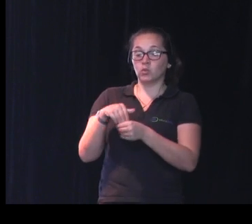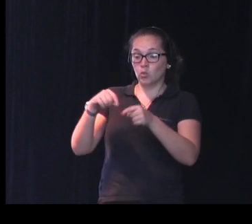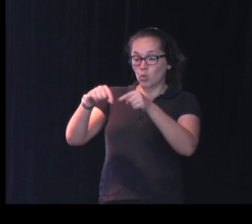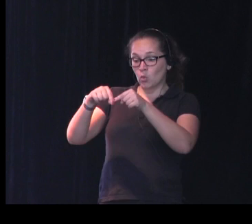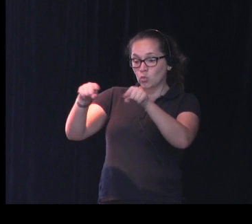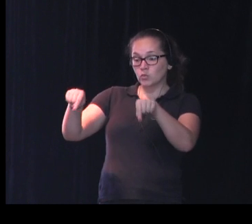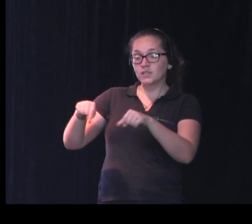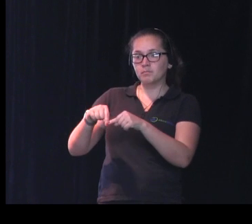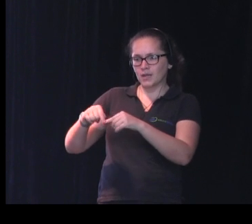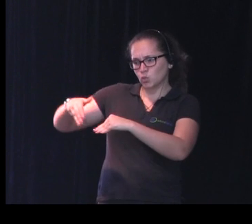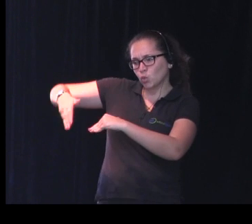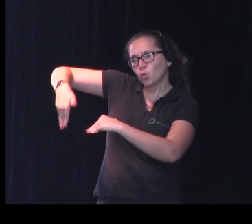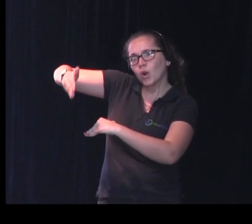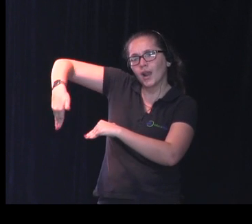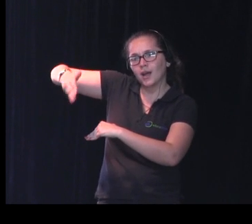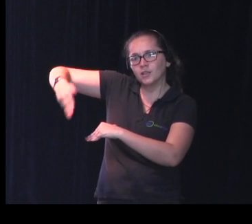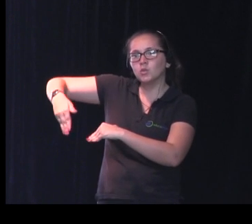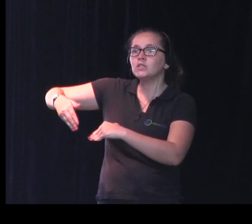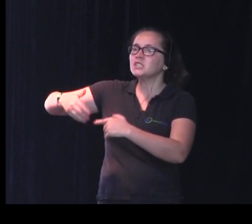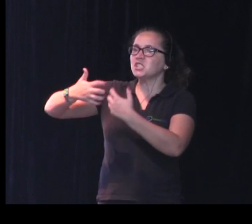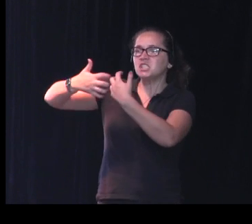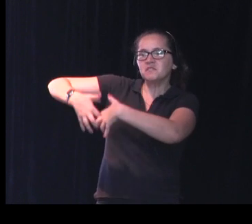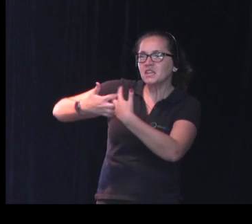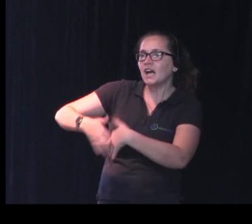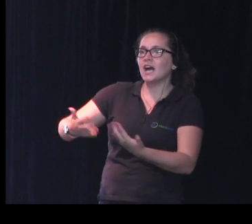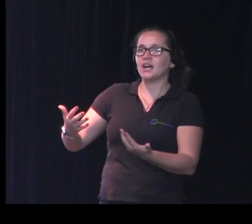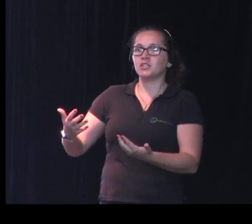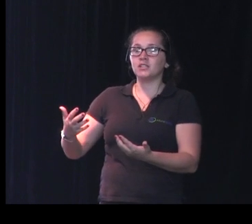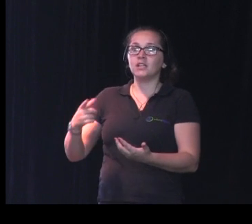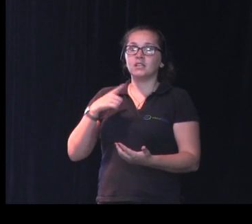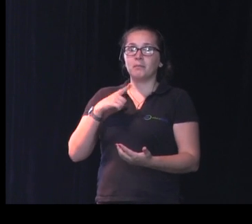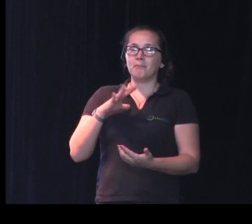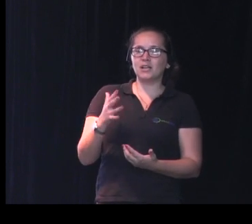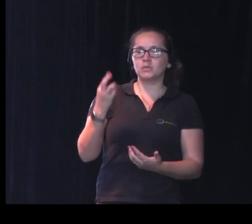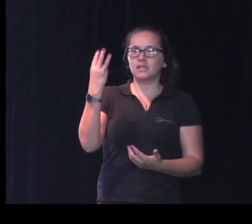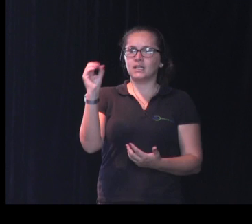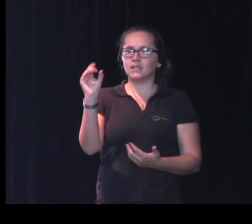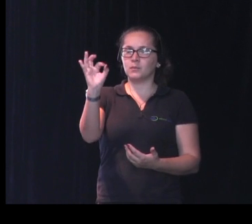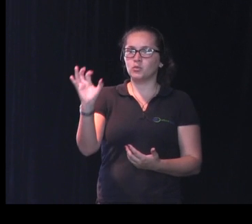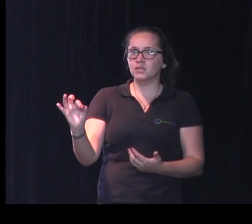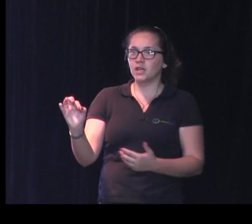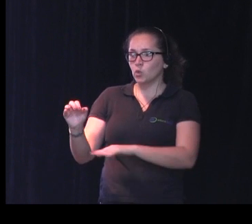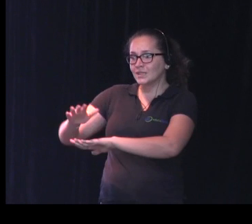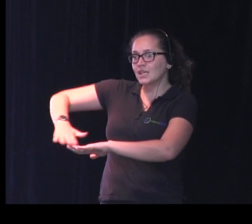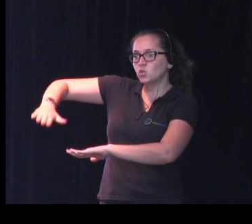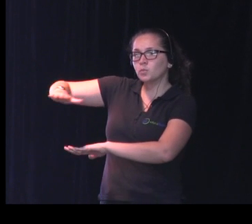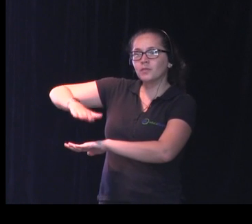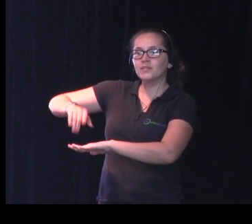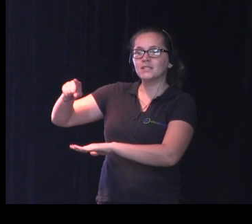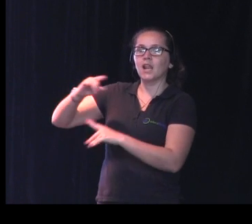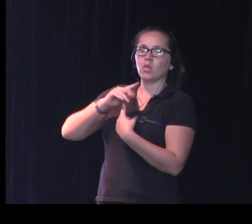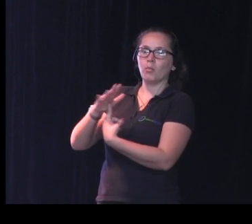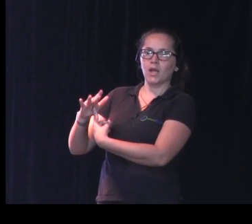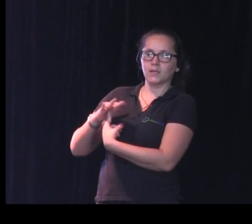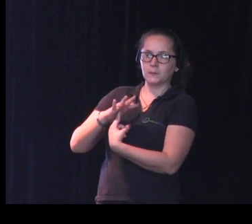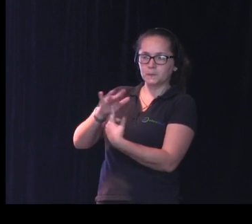contava também com um espaço lateral de serviços que chegava a ocupar 30%